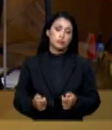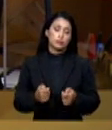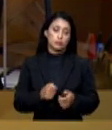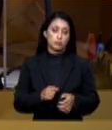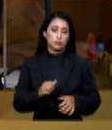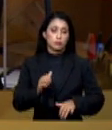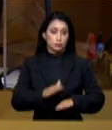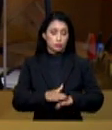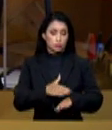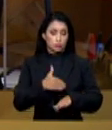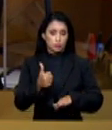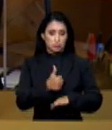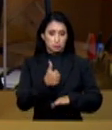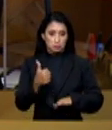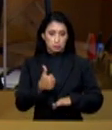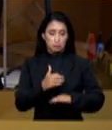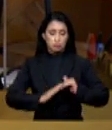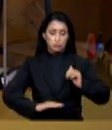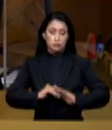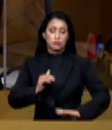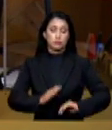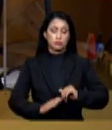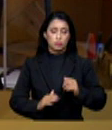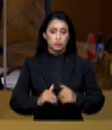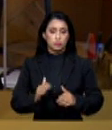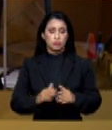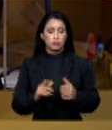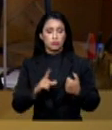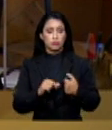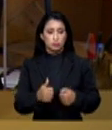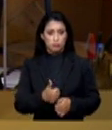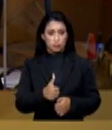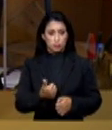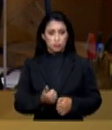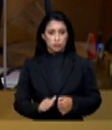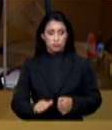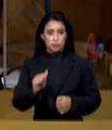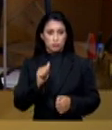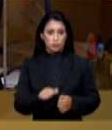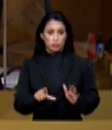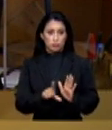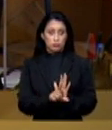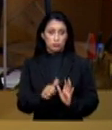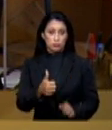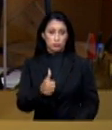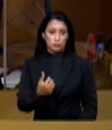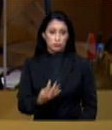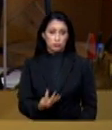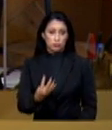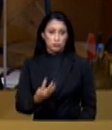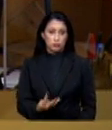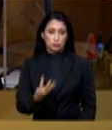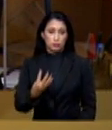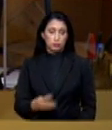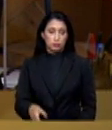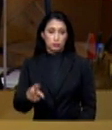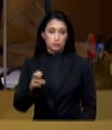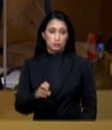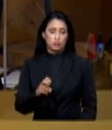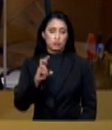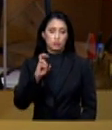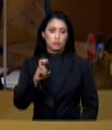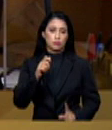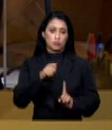em termos de eficiência e qualidade dos serviços públicos de saneamento nos termos do artigo 11 a da lei 11.445 de 5 de